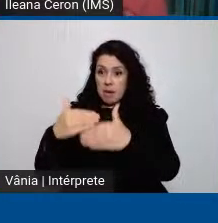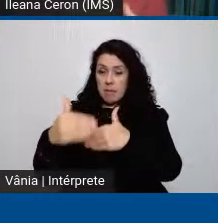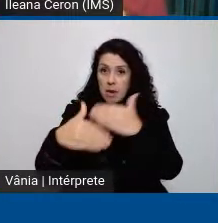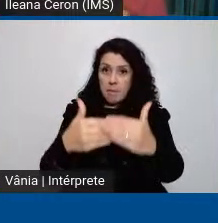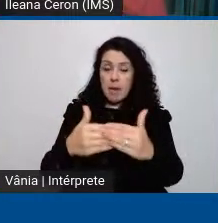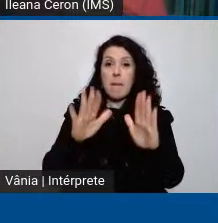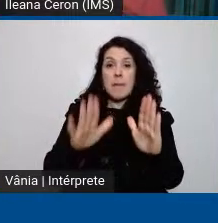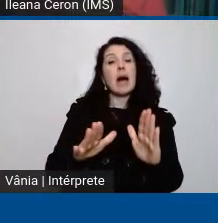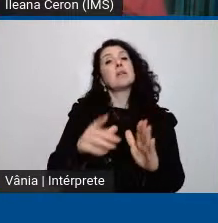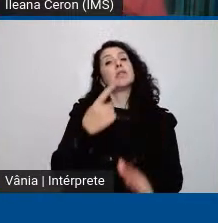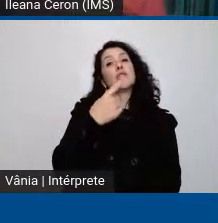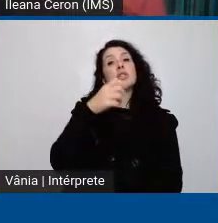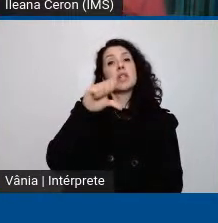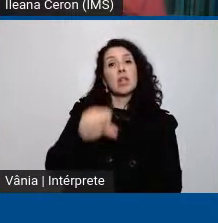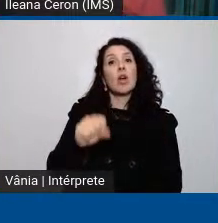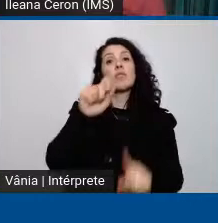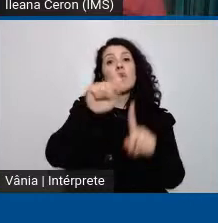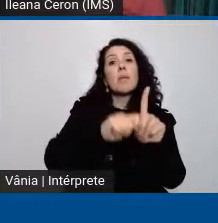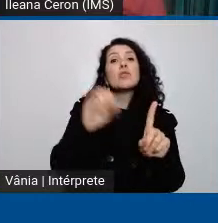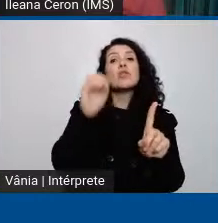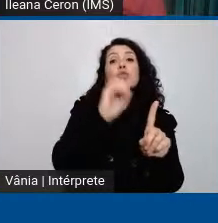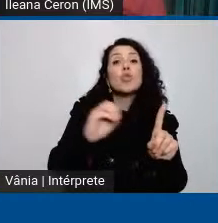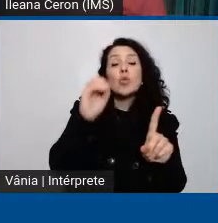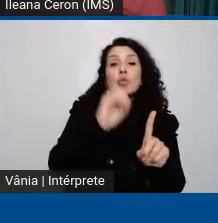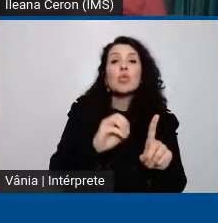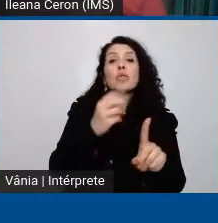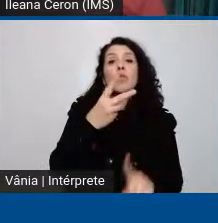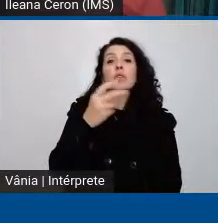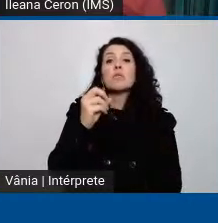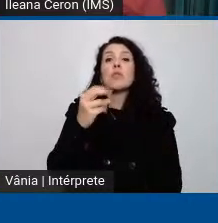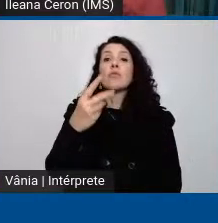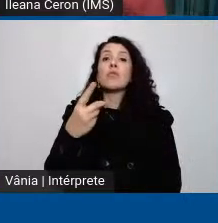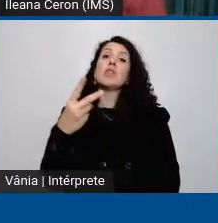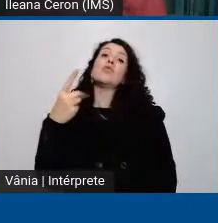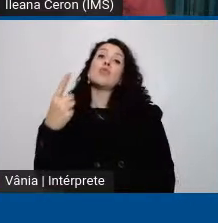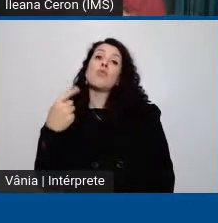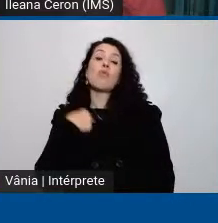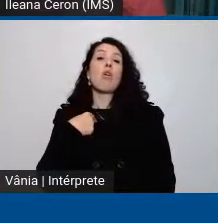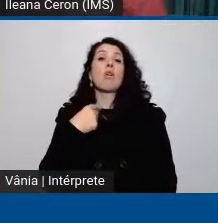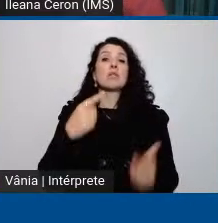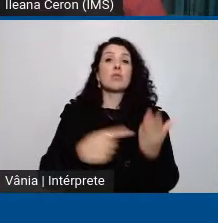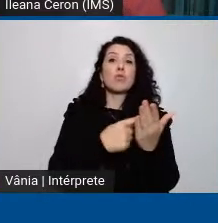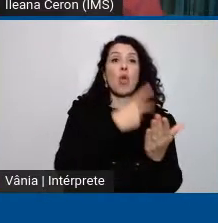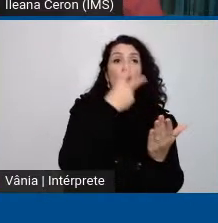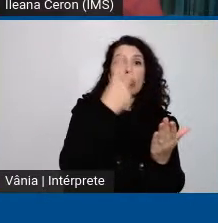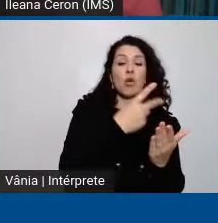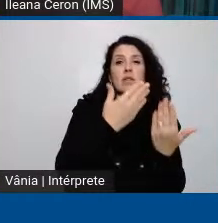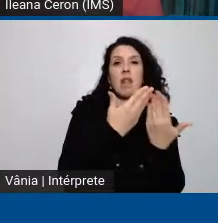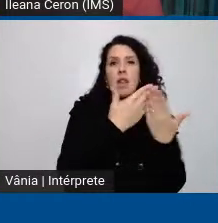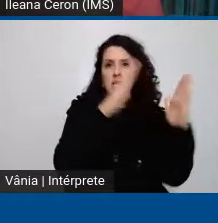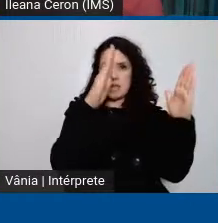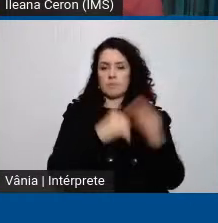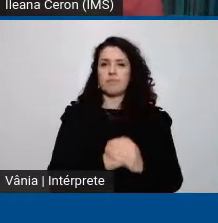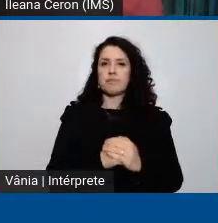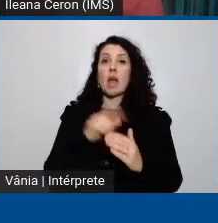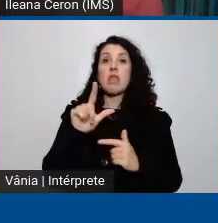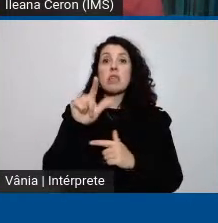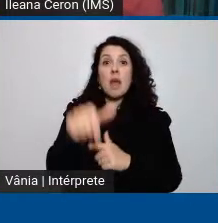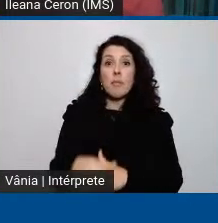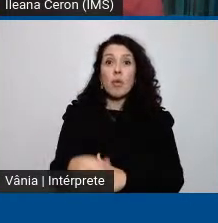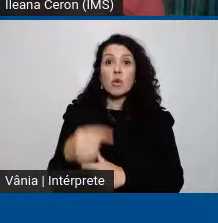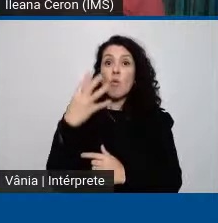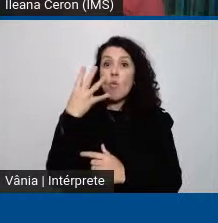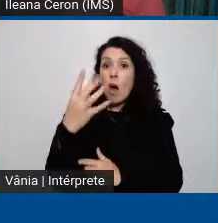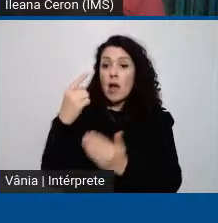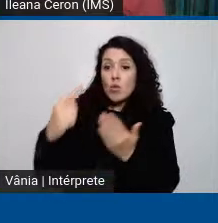21, lançamos os primeiros dois cadernos. Outros quatro cadernos foram lançados desde então,